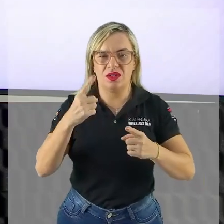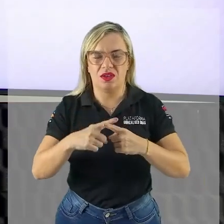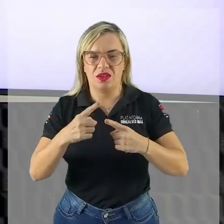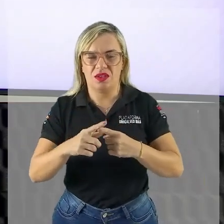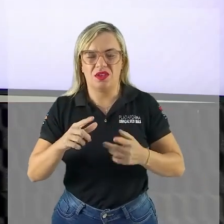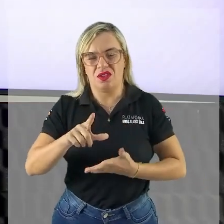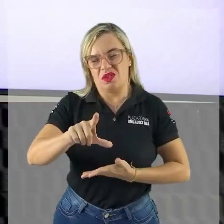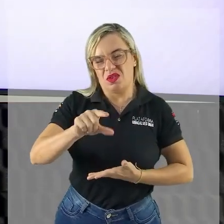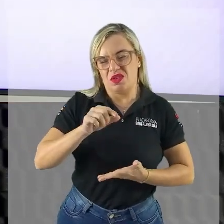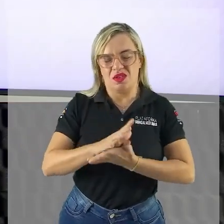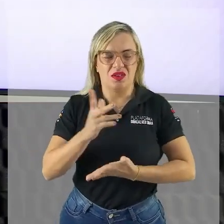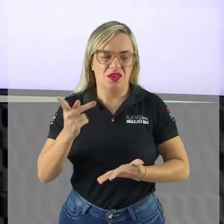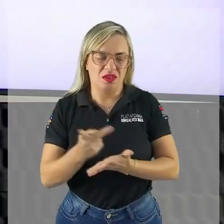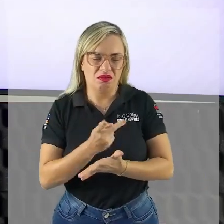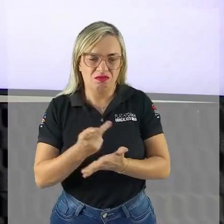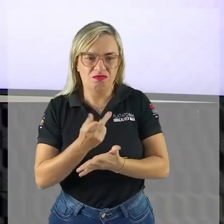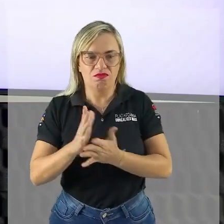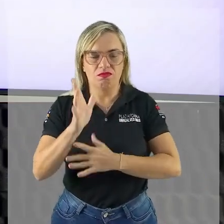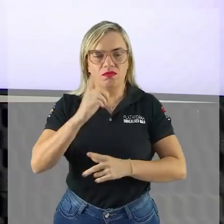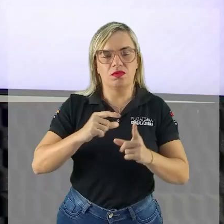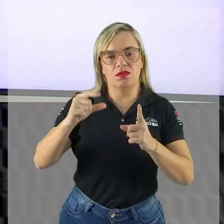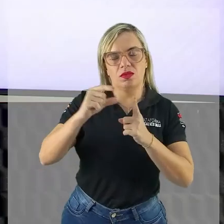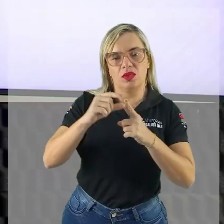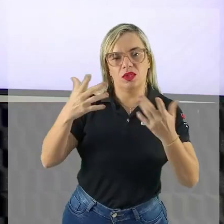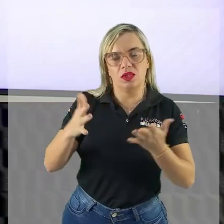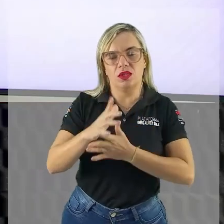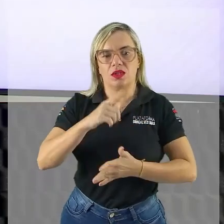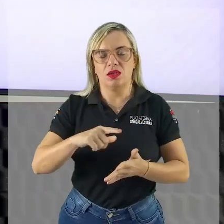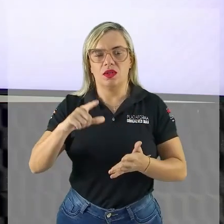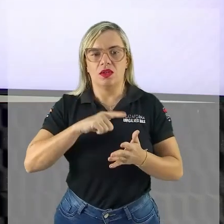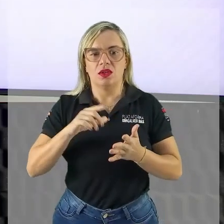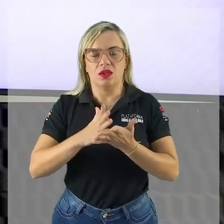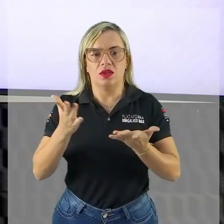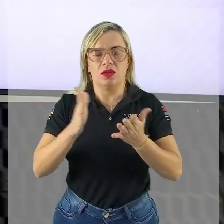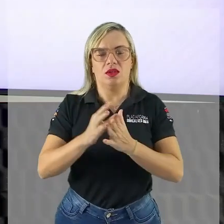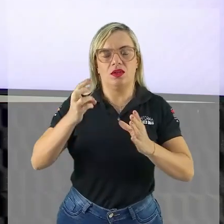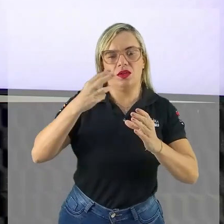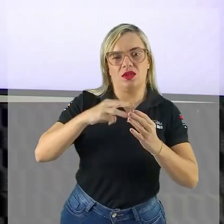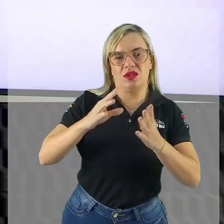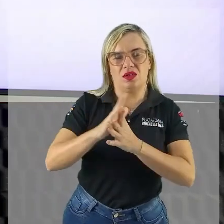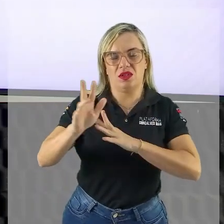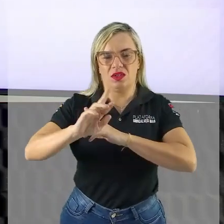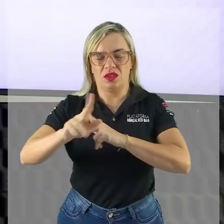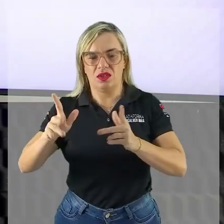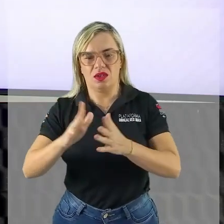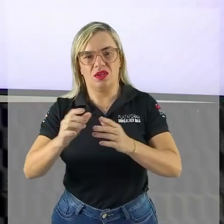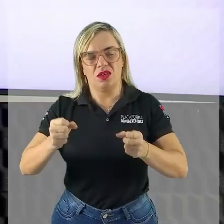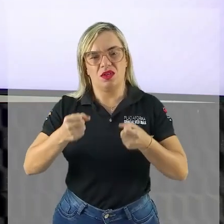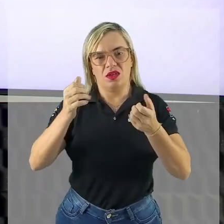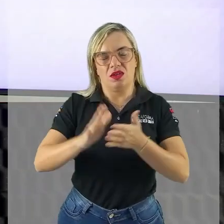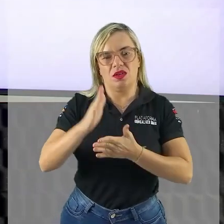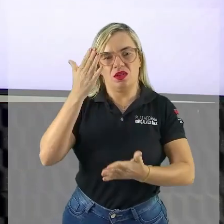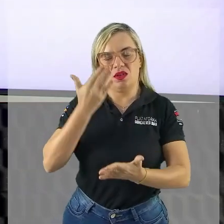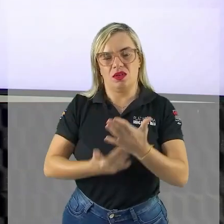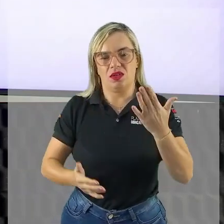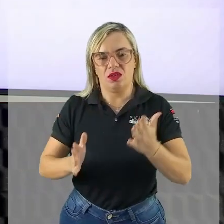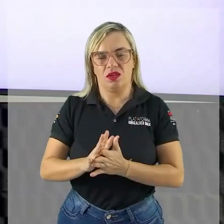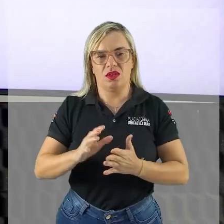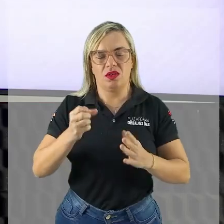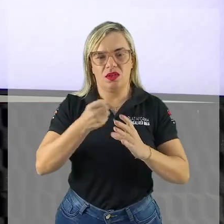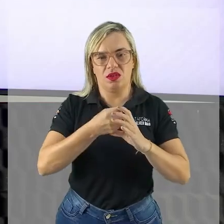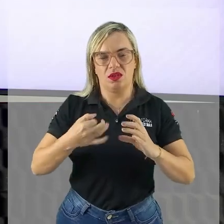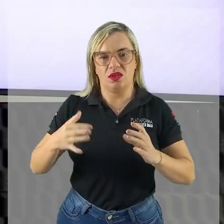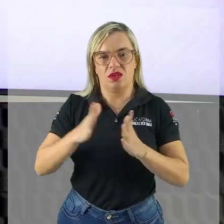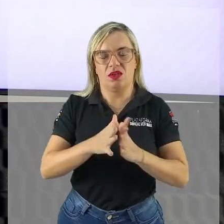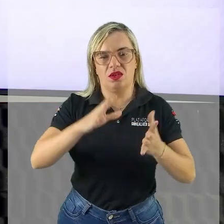escolha incorreta ou uma escolha indevida da palavra, acaba transmitindo outra. Isso pode prejudicar, entre outros aspectos,